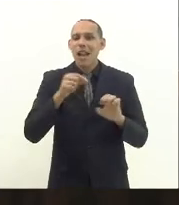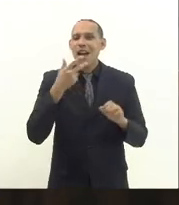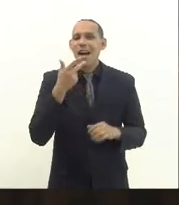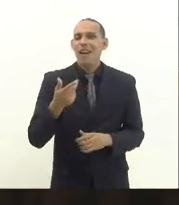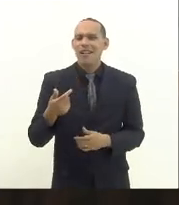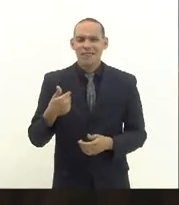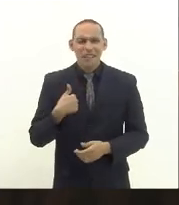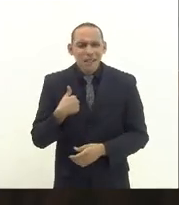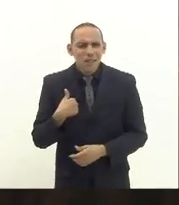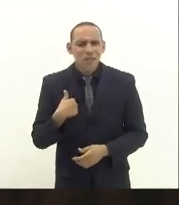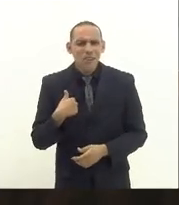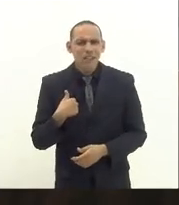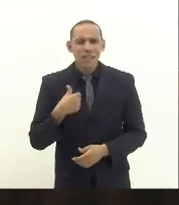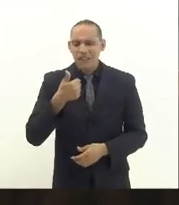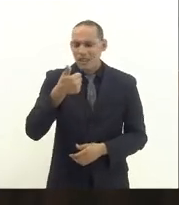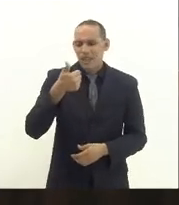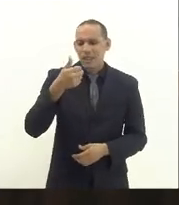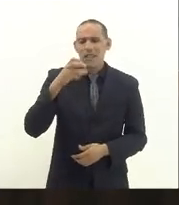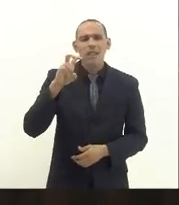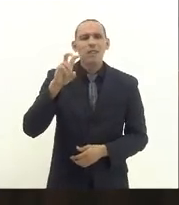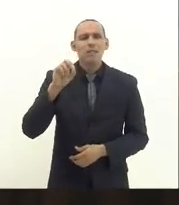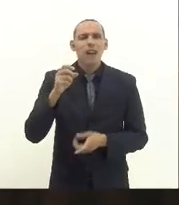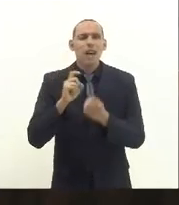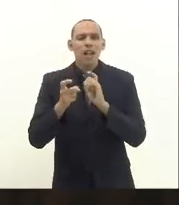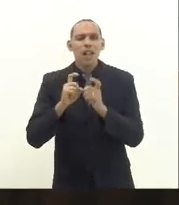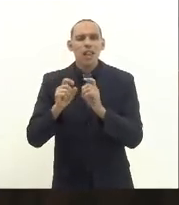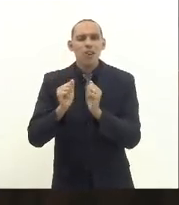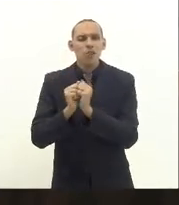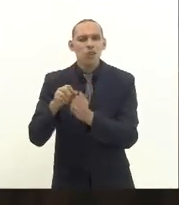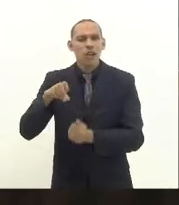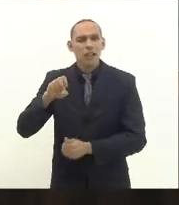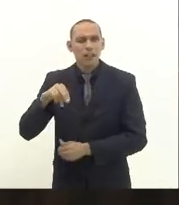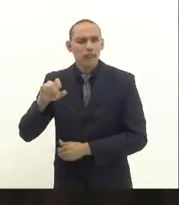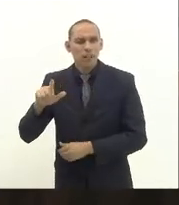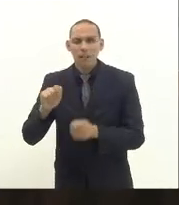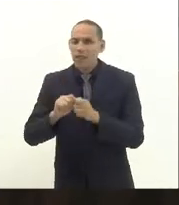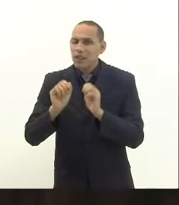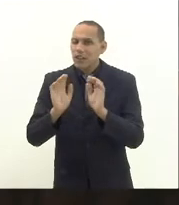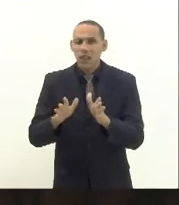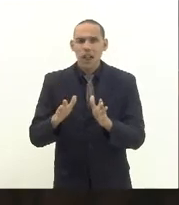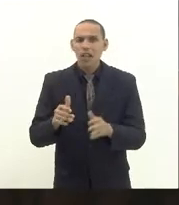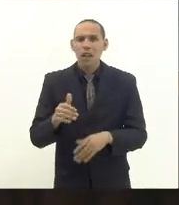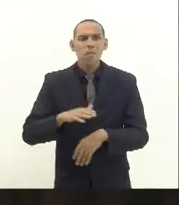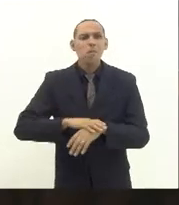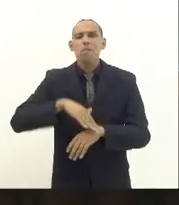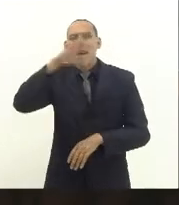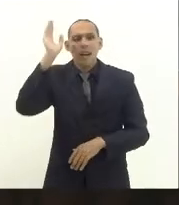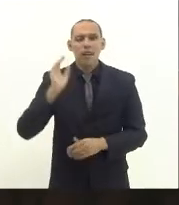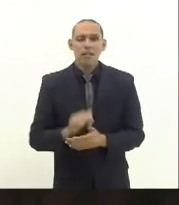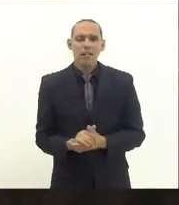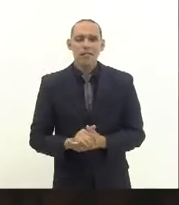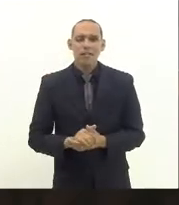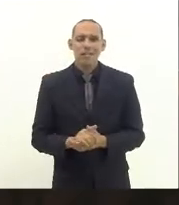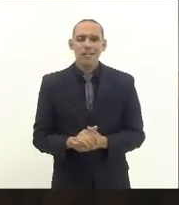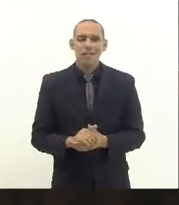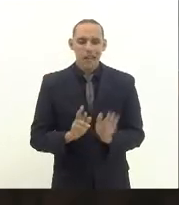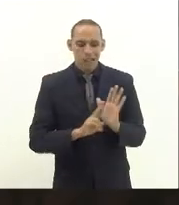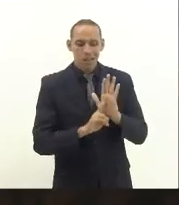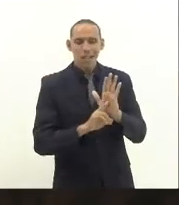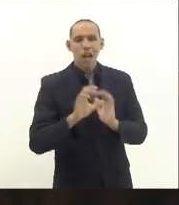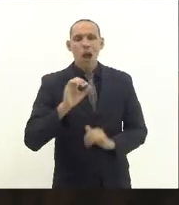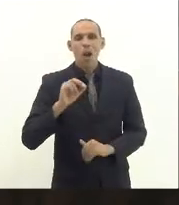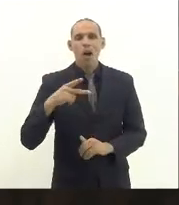André eu já fiz mais de 150 e reuniões da e neon e foi o representante da Copa